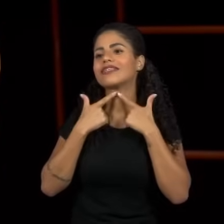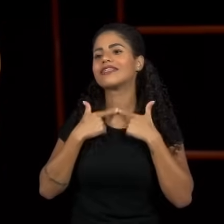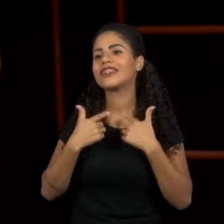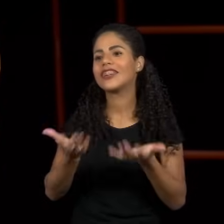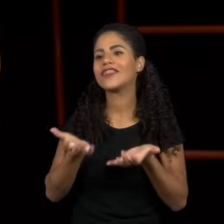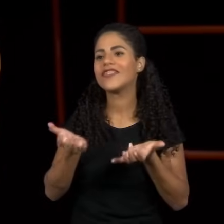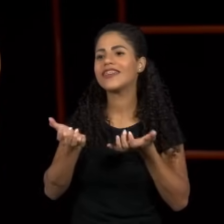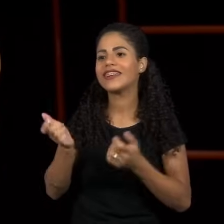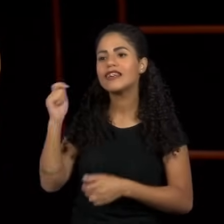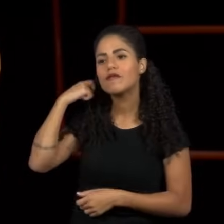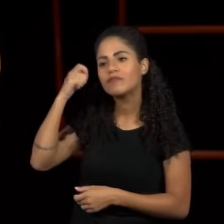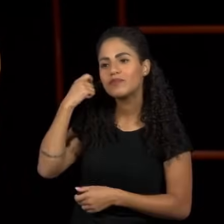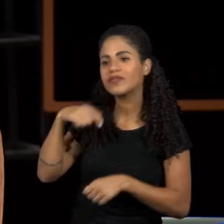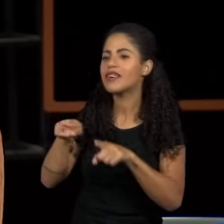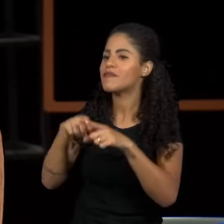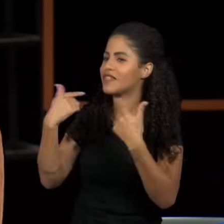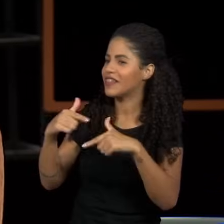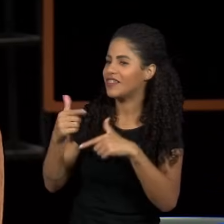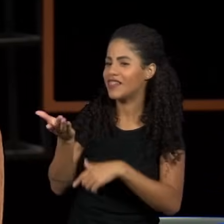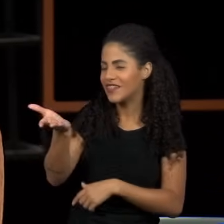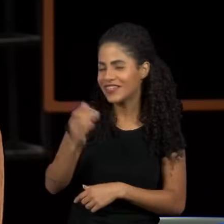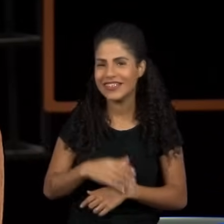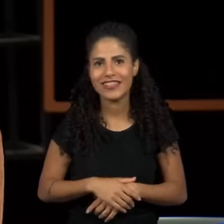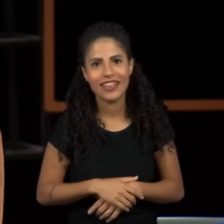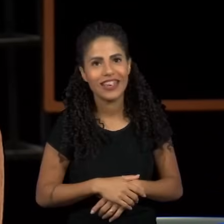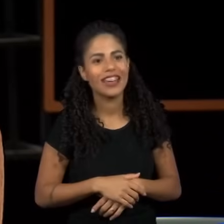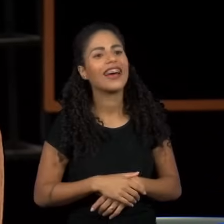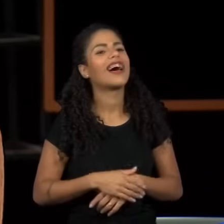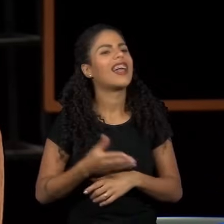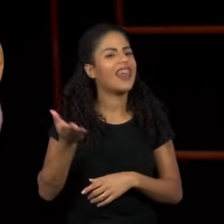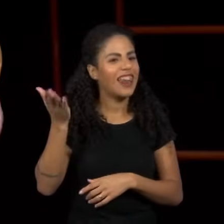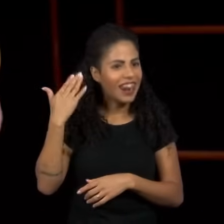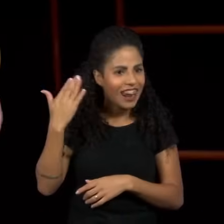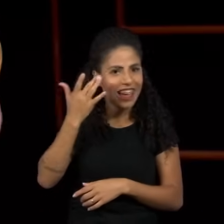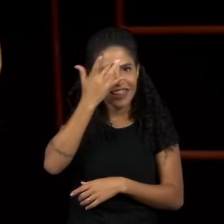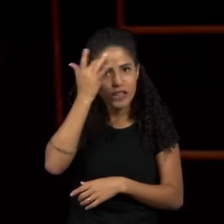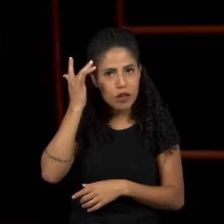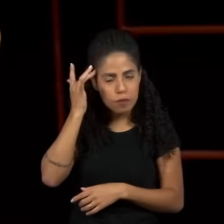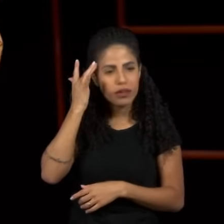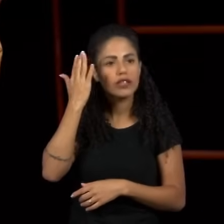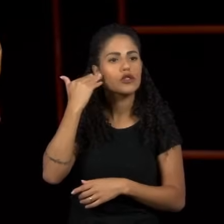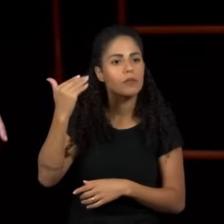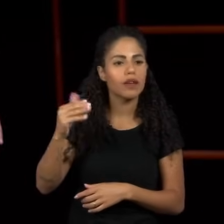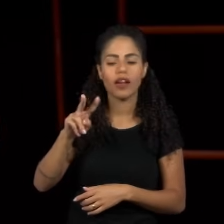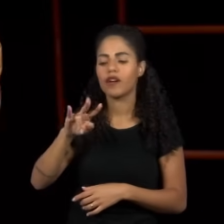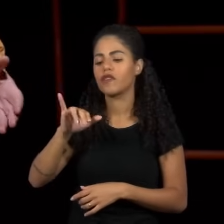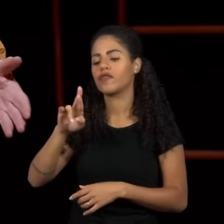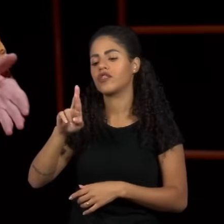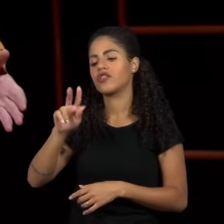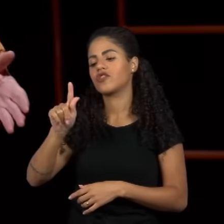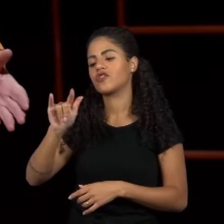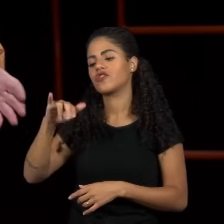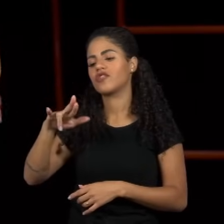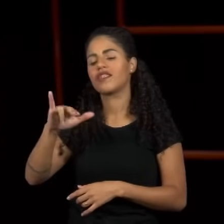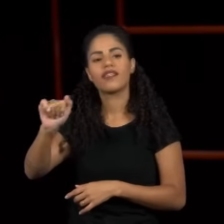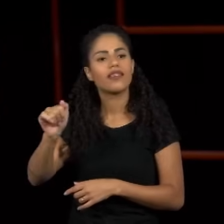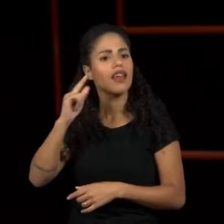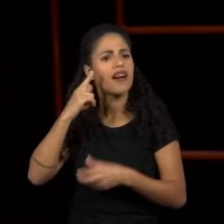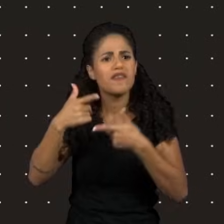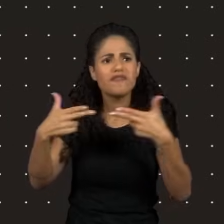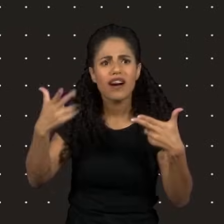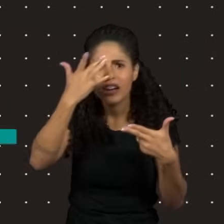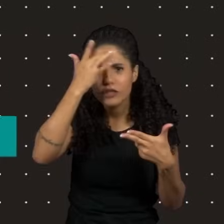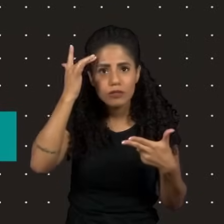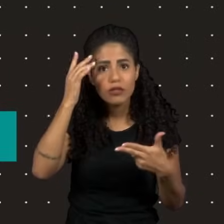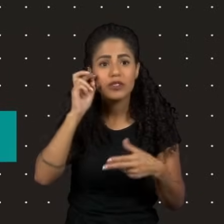estar também na cena. Eram aqueles dramalhões, né? Sim, Vicente. Sim, Virginia Alane também. Olha só, olha as coisas que eu vi